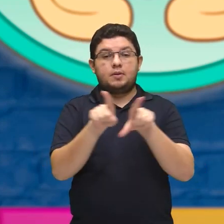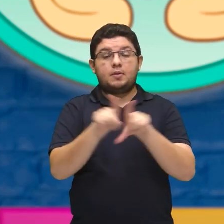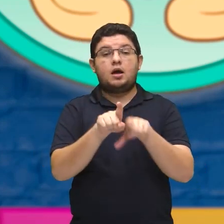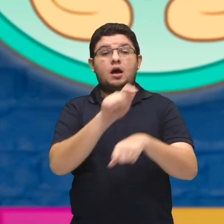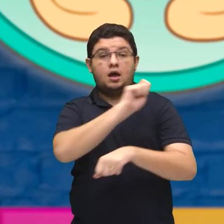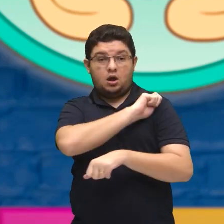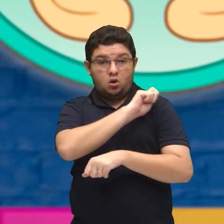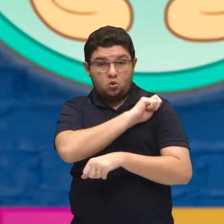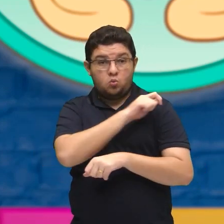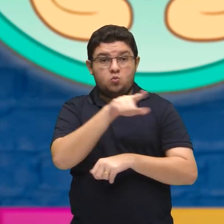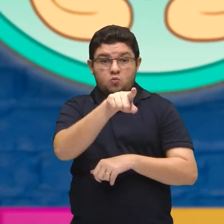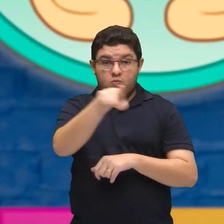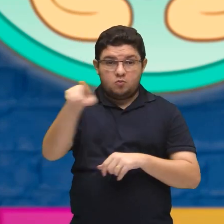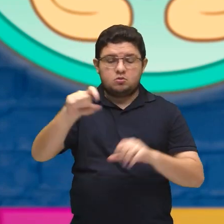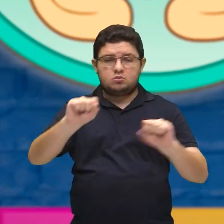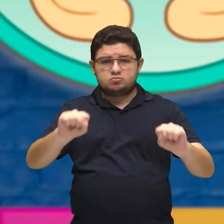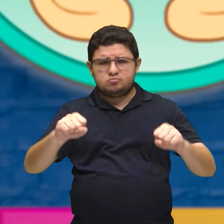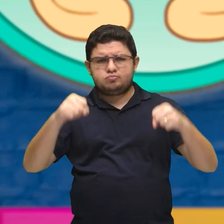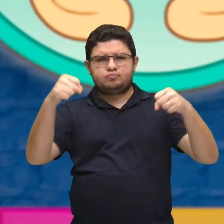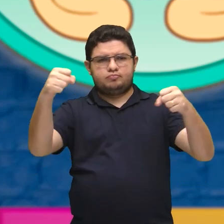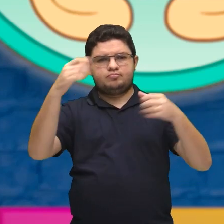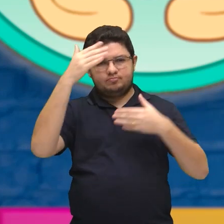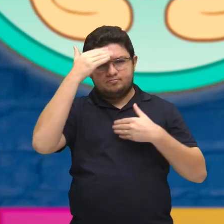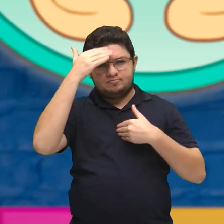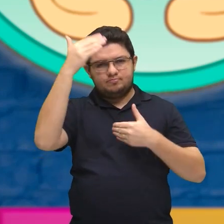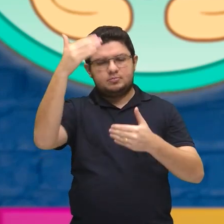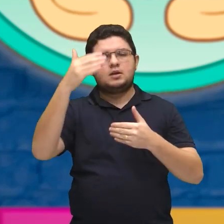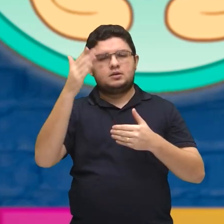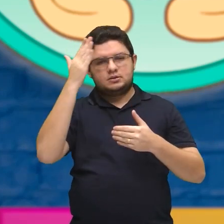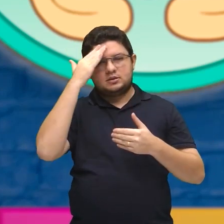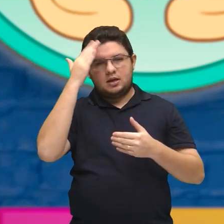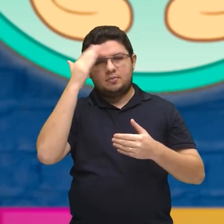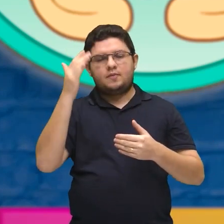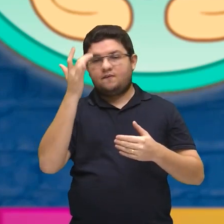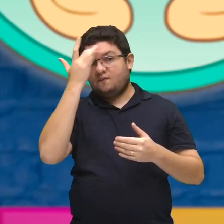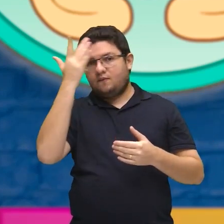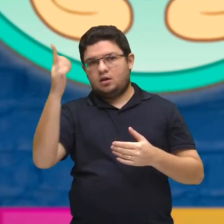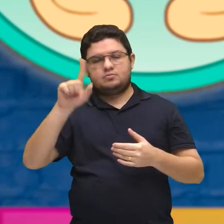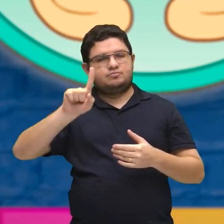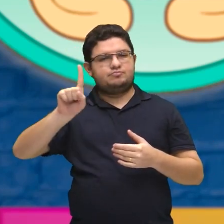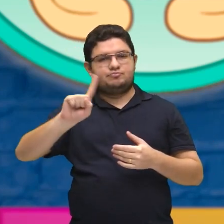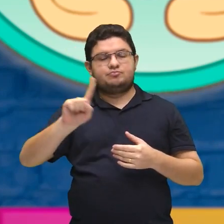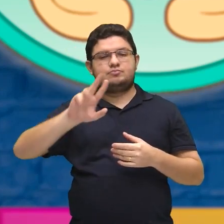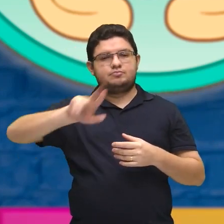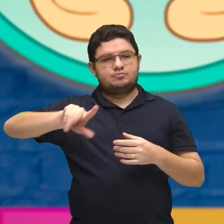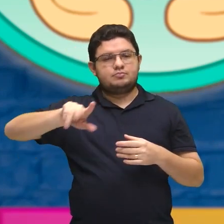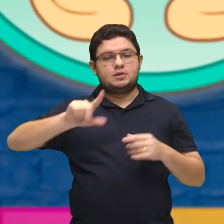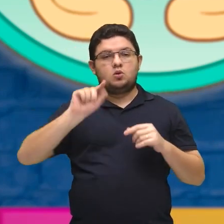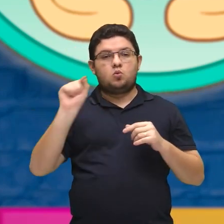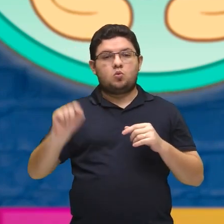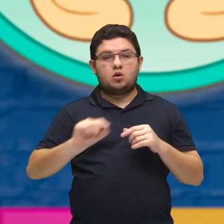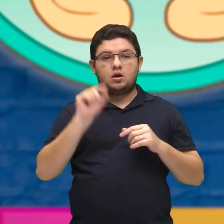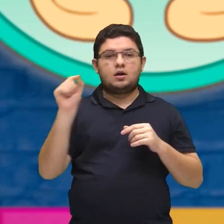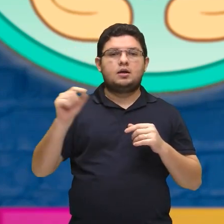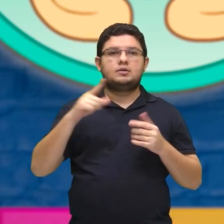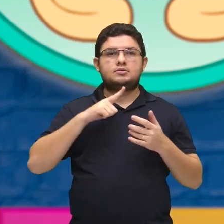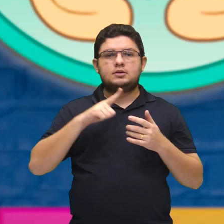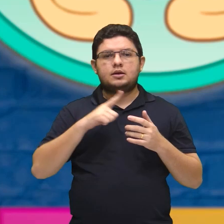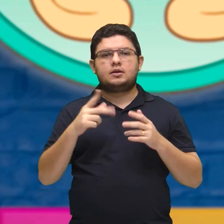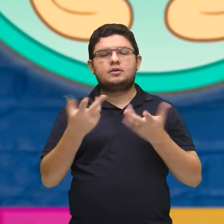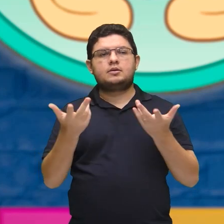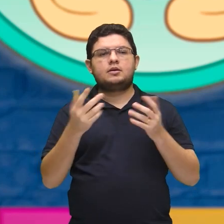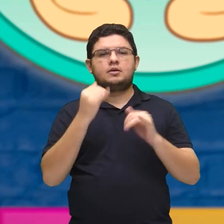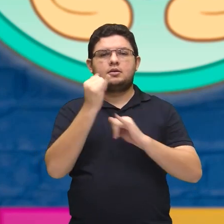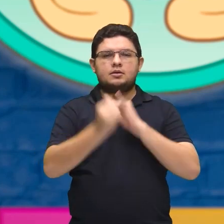alunos também pelo empenho, que às vezes não é fácil, né? Ter um aparelho para seguir